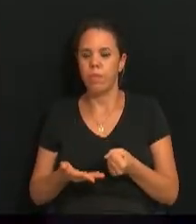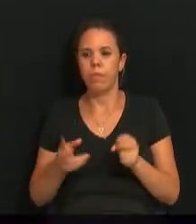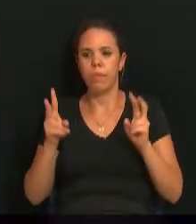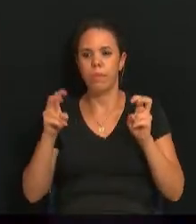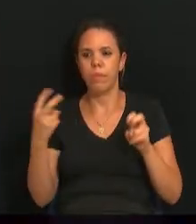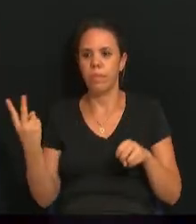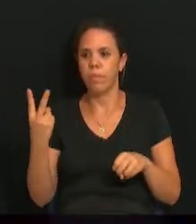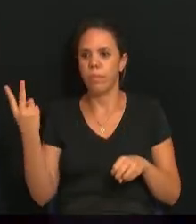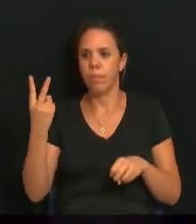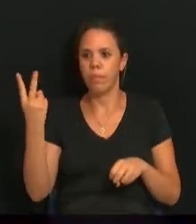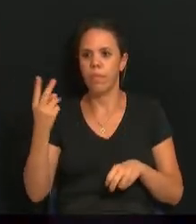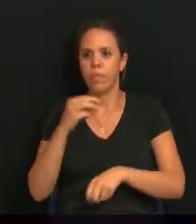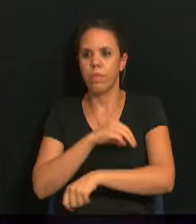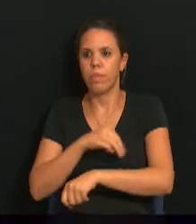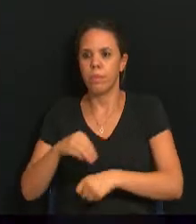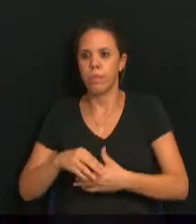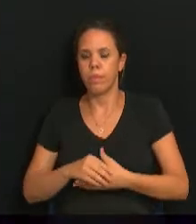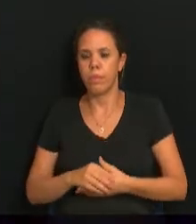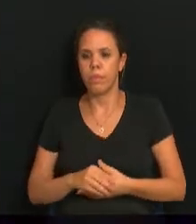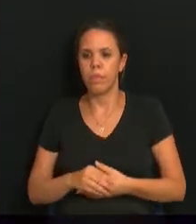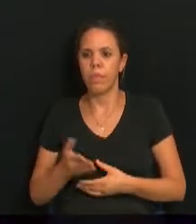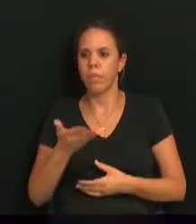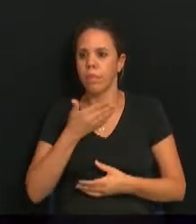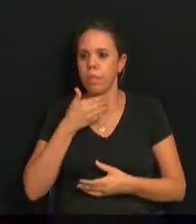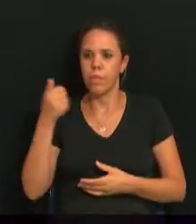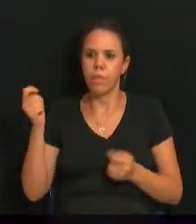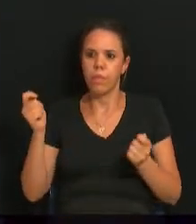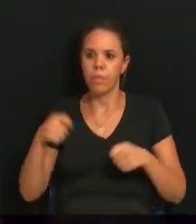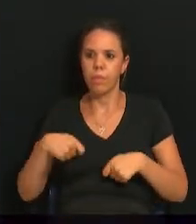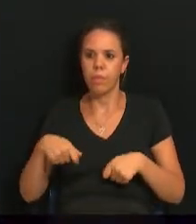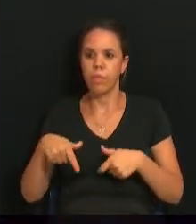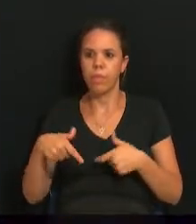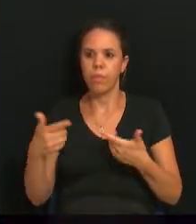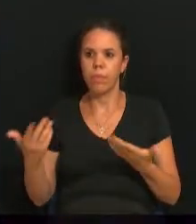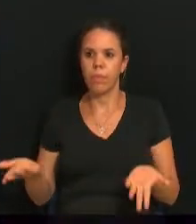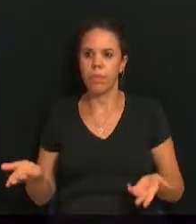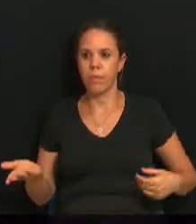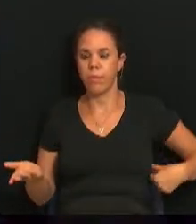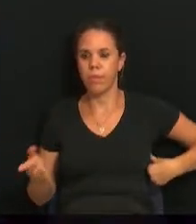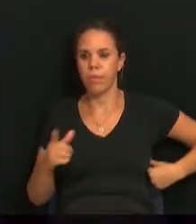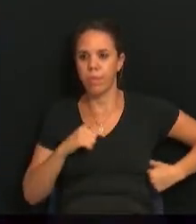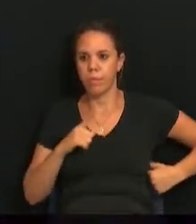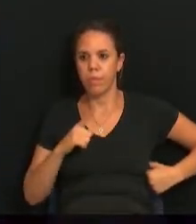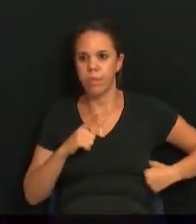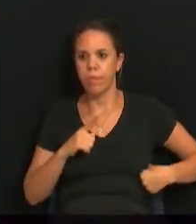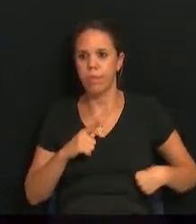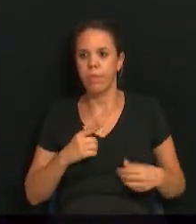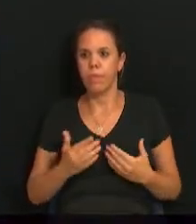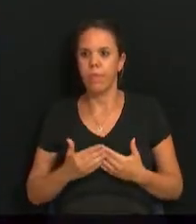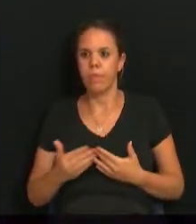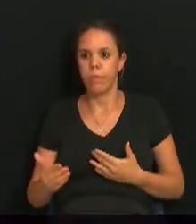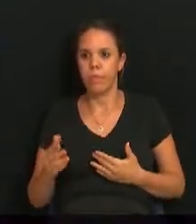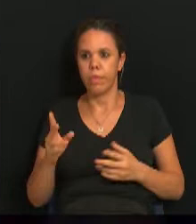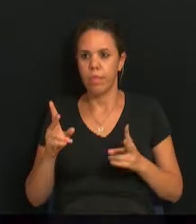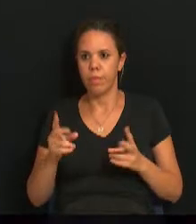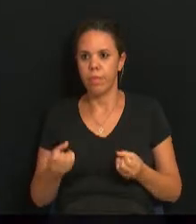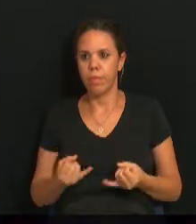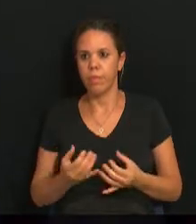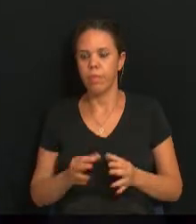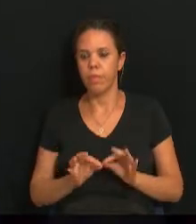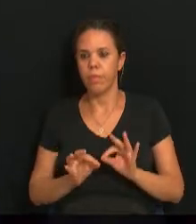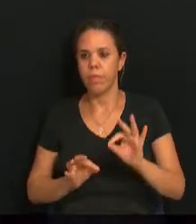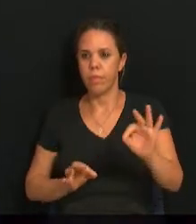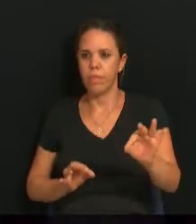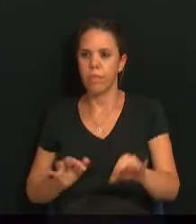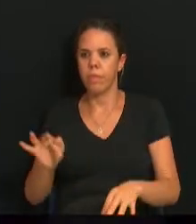valorização do magistério e de melhoria das condições de trabalho, a gente ter como ponto de partida, e é bom frisar que estamos longe ainda de uma